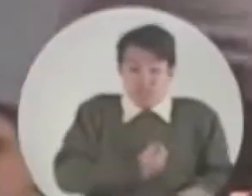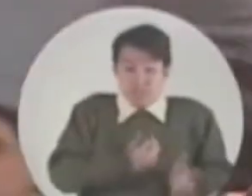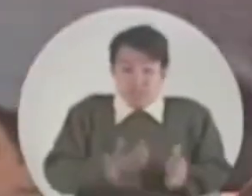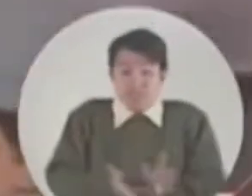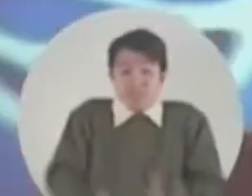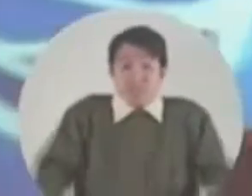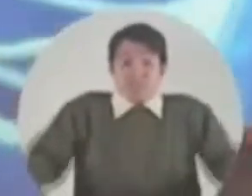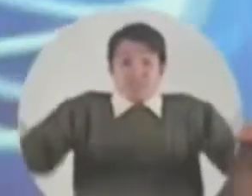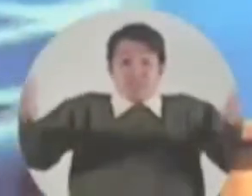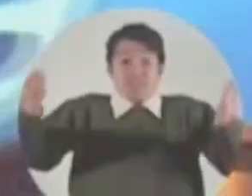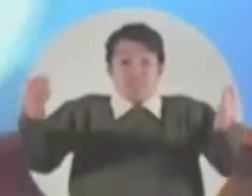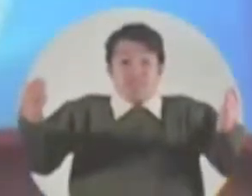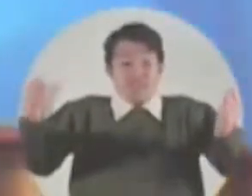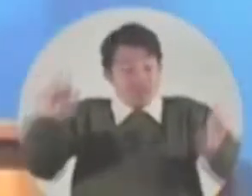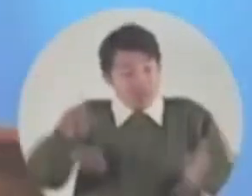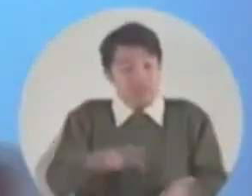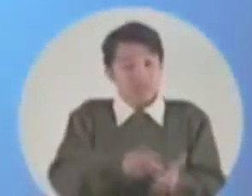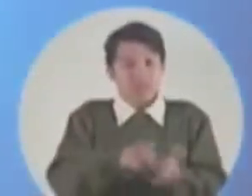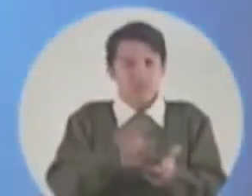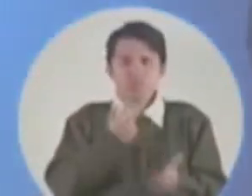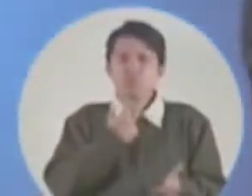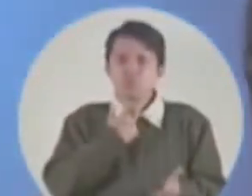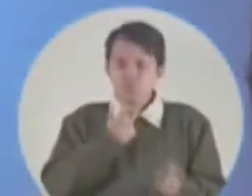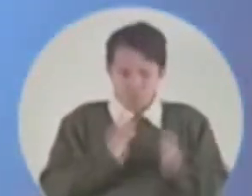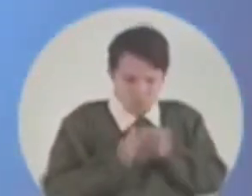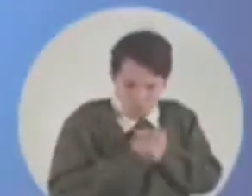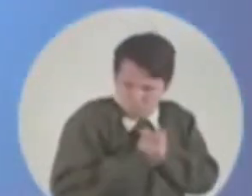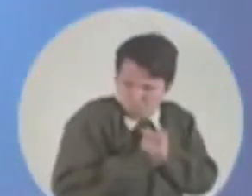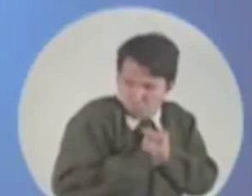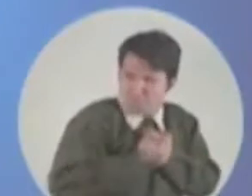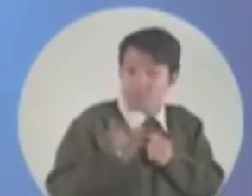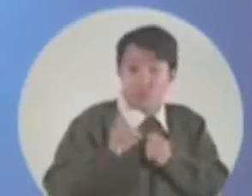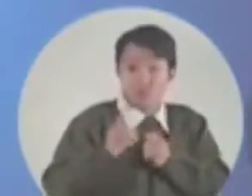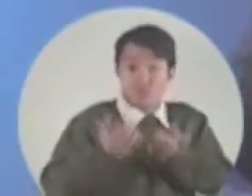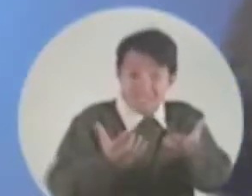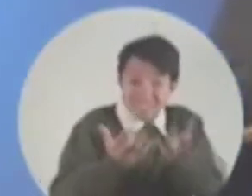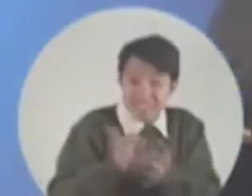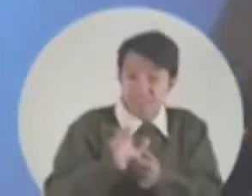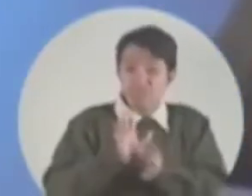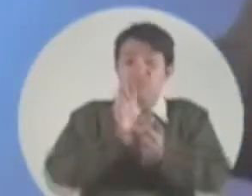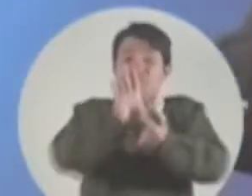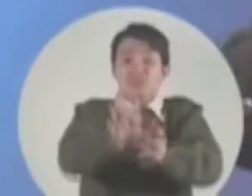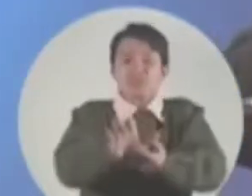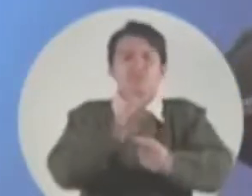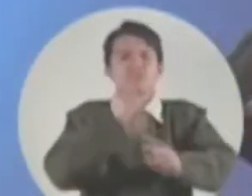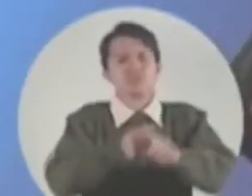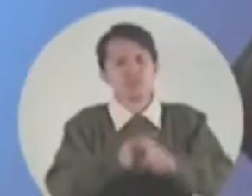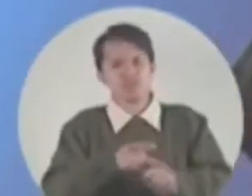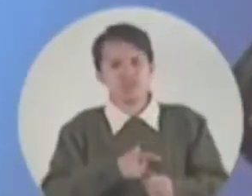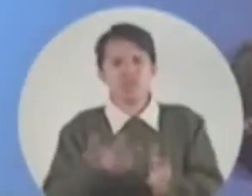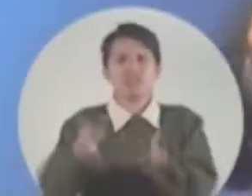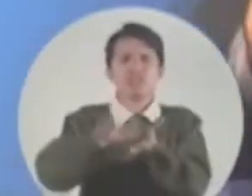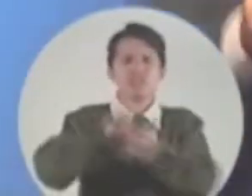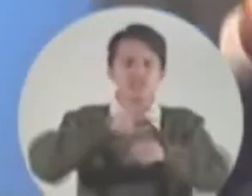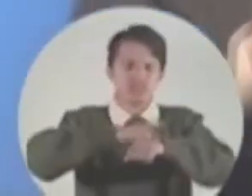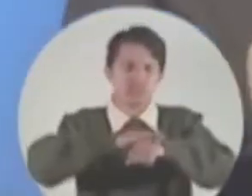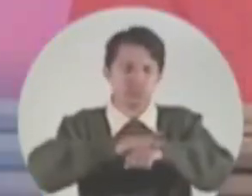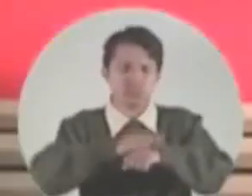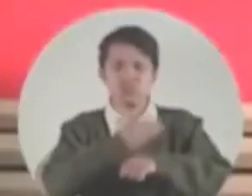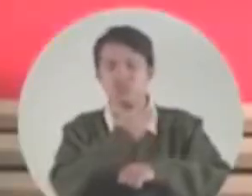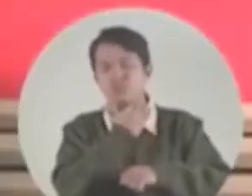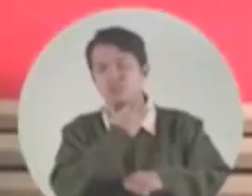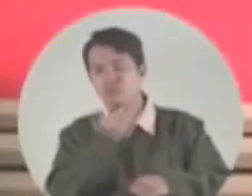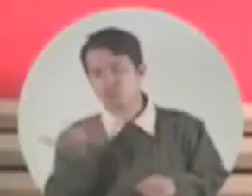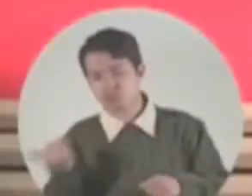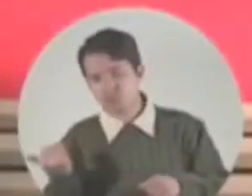Ele tinha vivido um milagre tão tremendo e tão maravilhoso que ele não podia guardar para ele. Ele tinha morrido